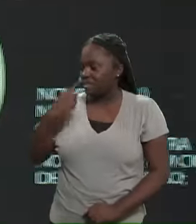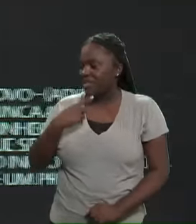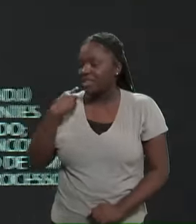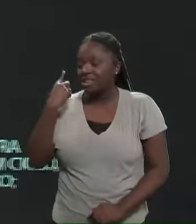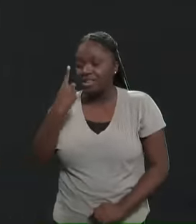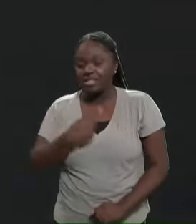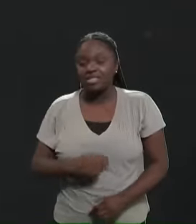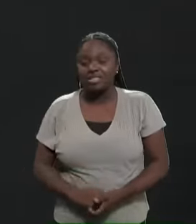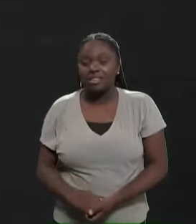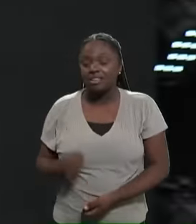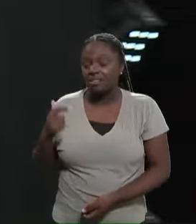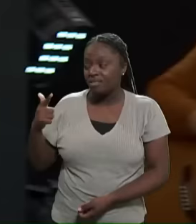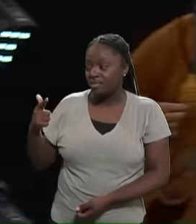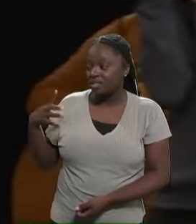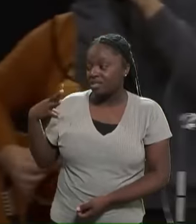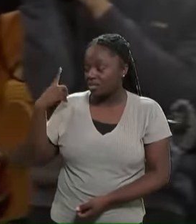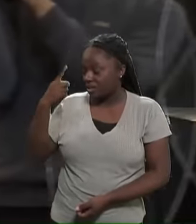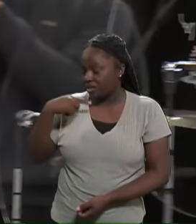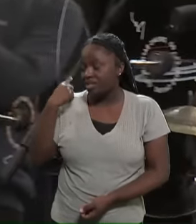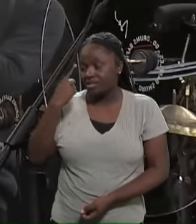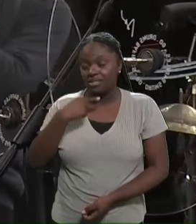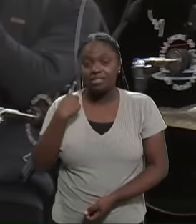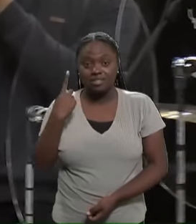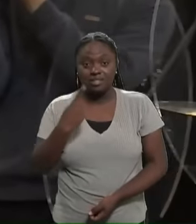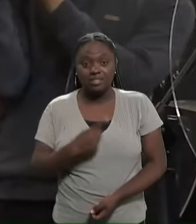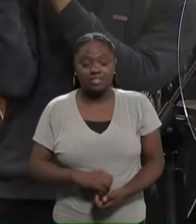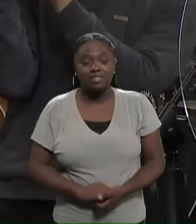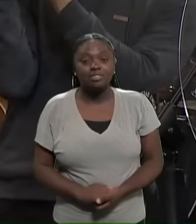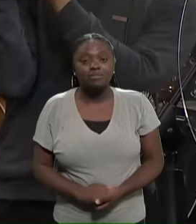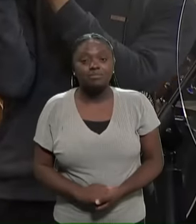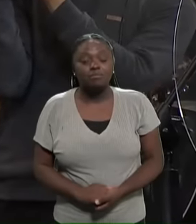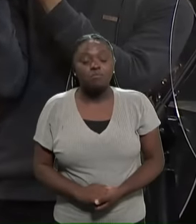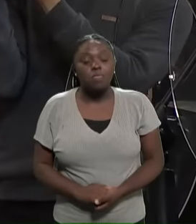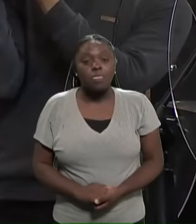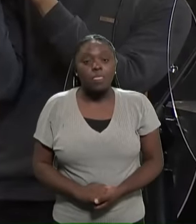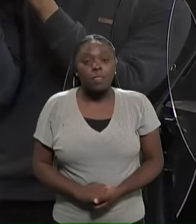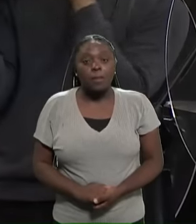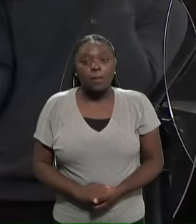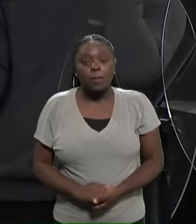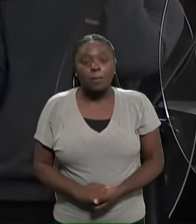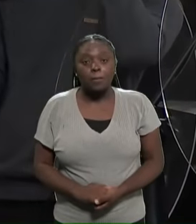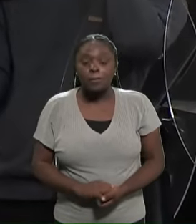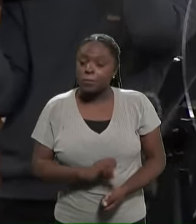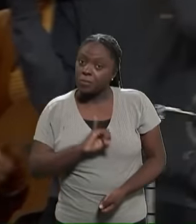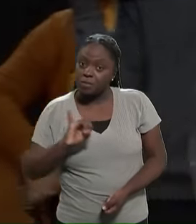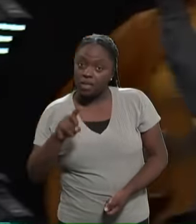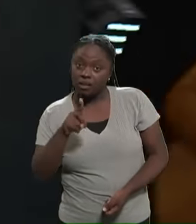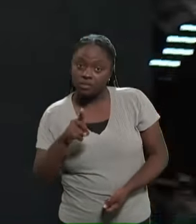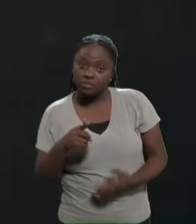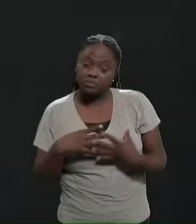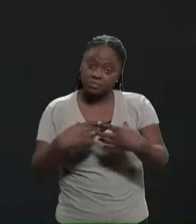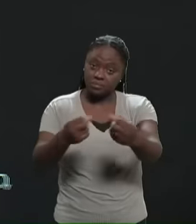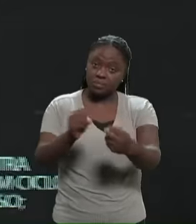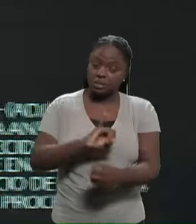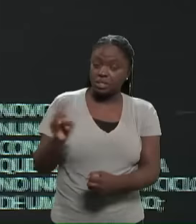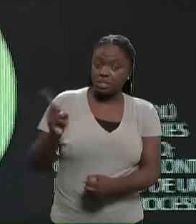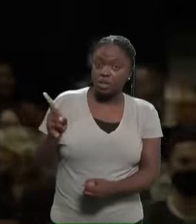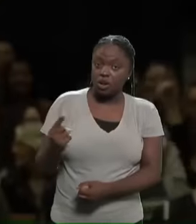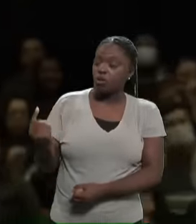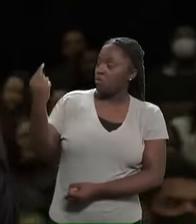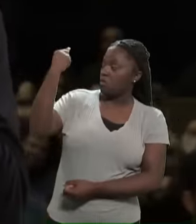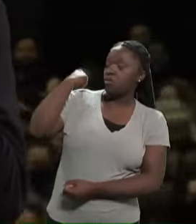Não, está para quem fala 24 horas. Eu vou profetizar, se é para você, pega. Se não, deixa para o irmãozinho que está atrás.